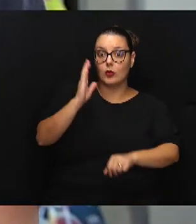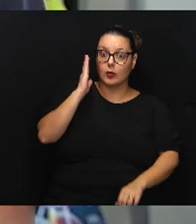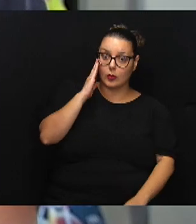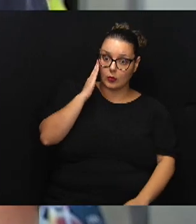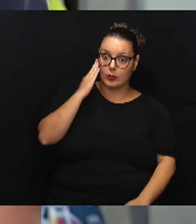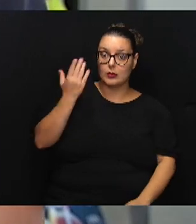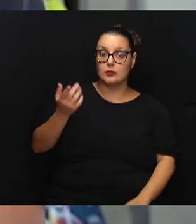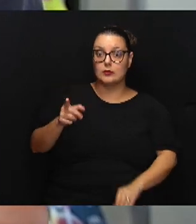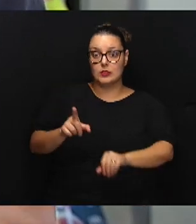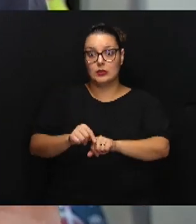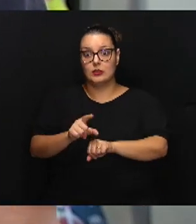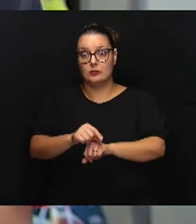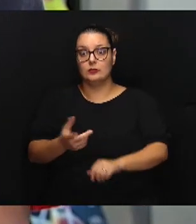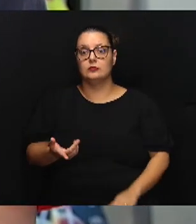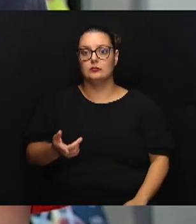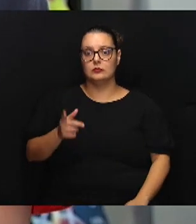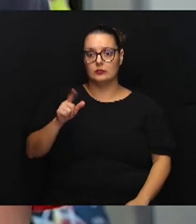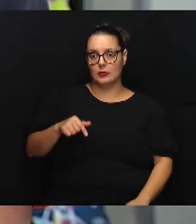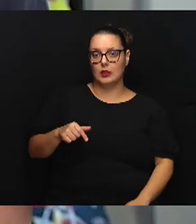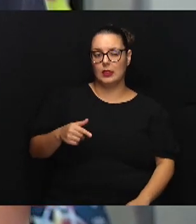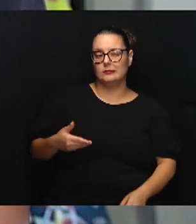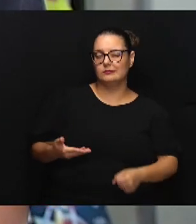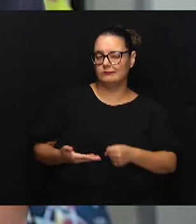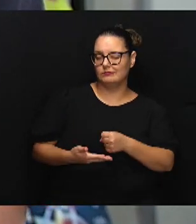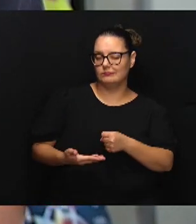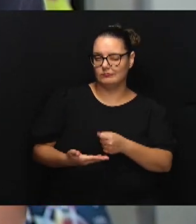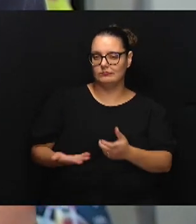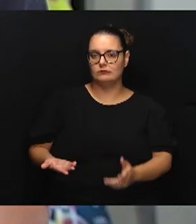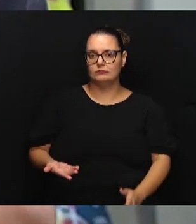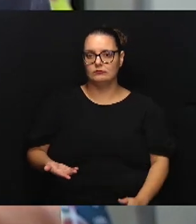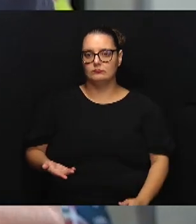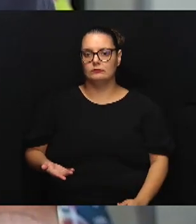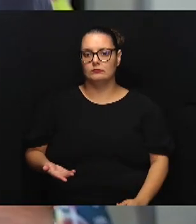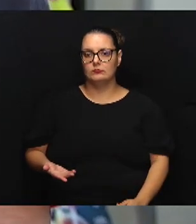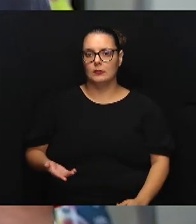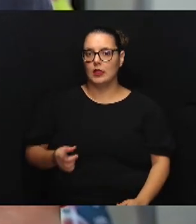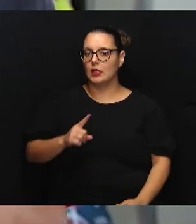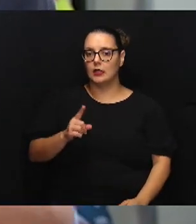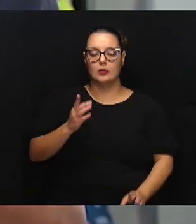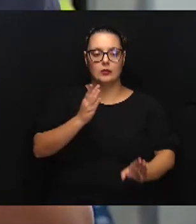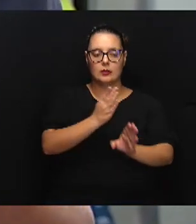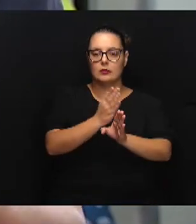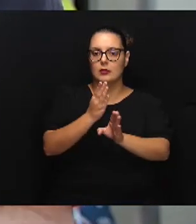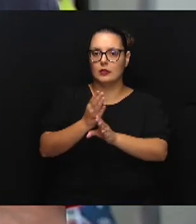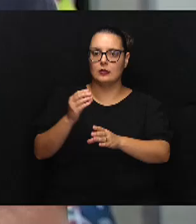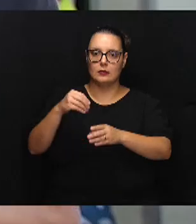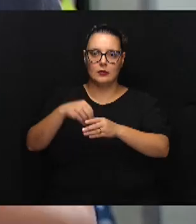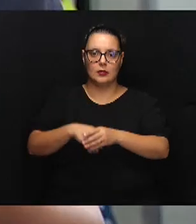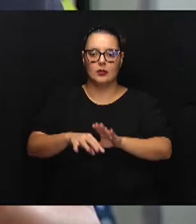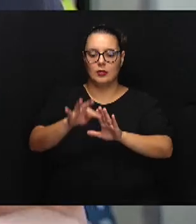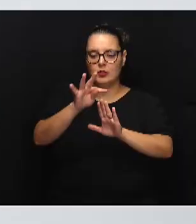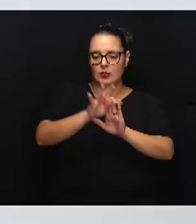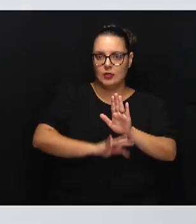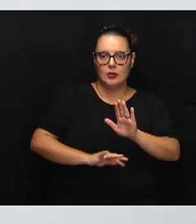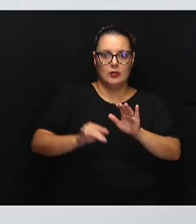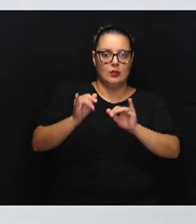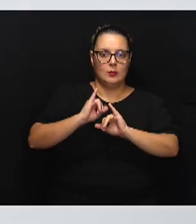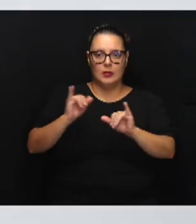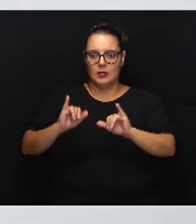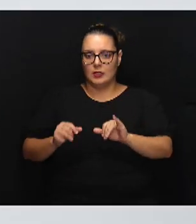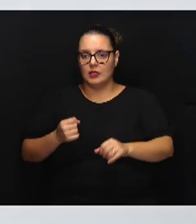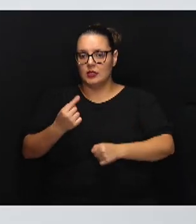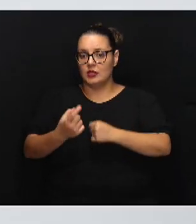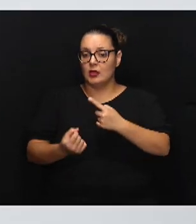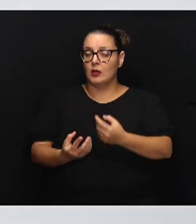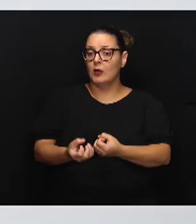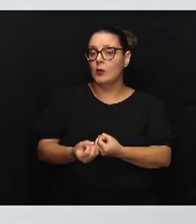de argumentos, é muito rasa. Ele é capaz de não identificar dentro de um texto, de uma notícia, de alguma